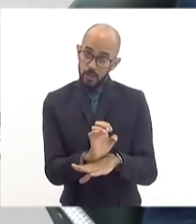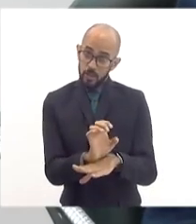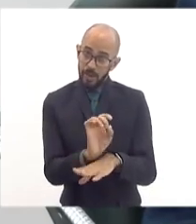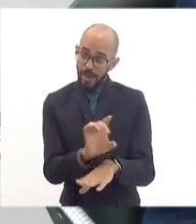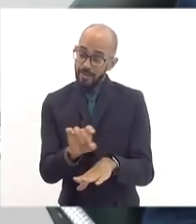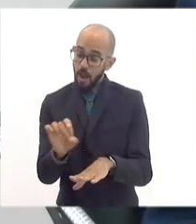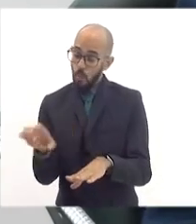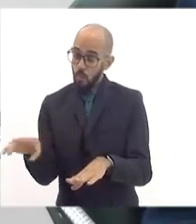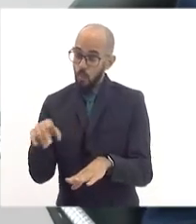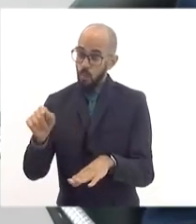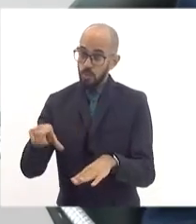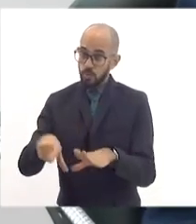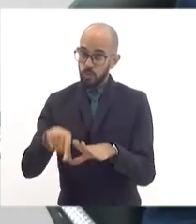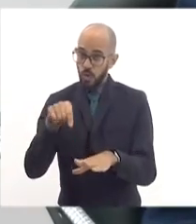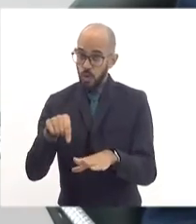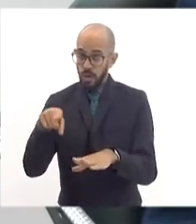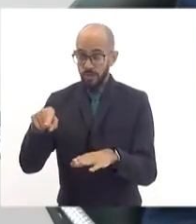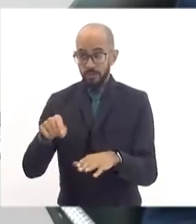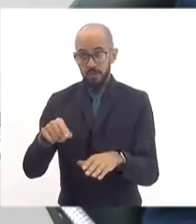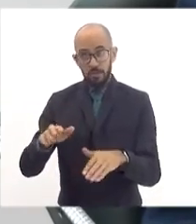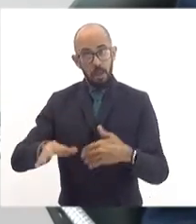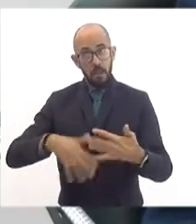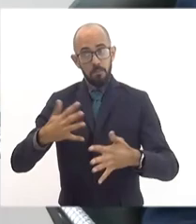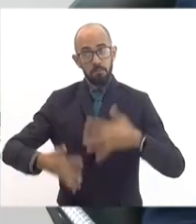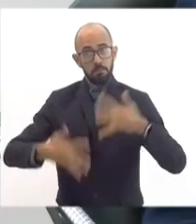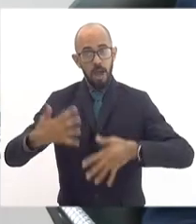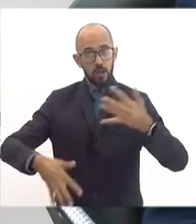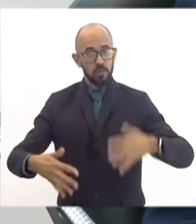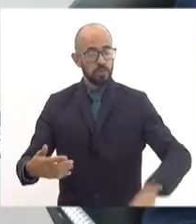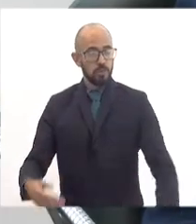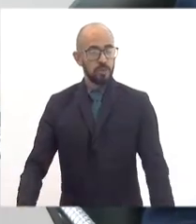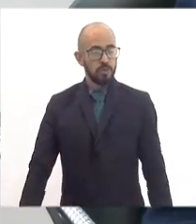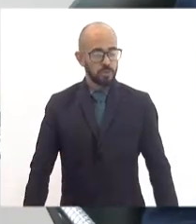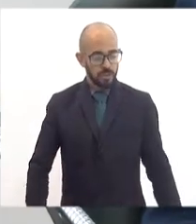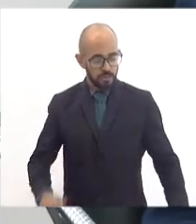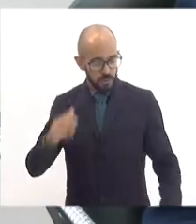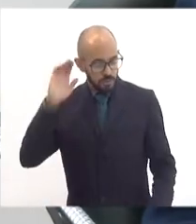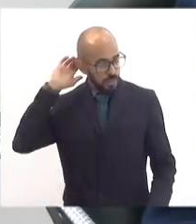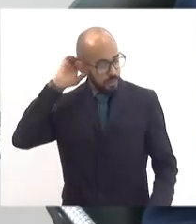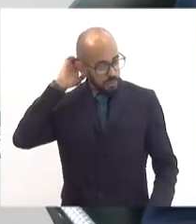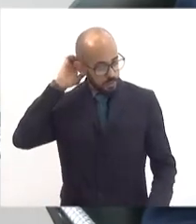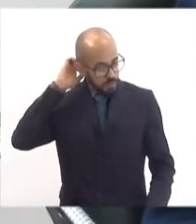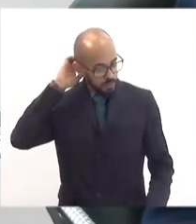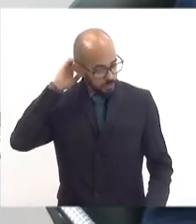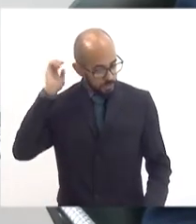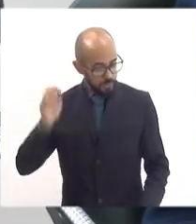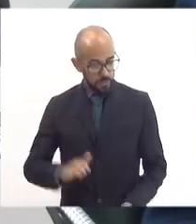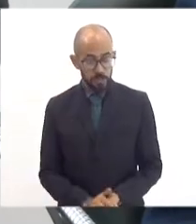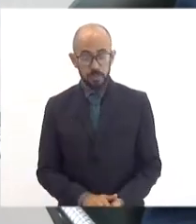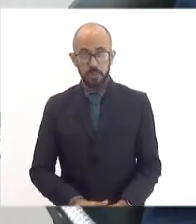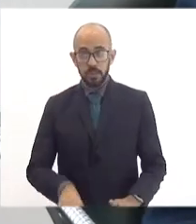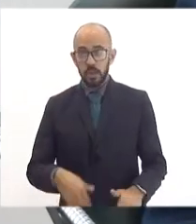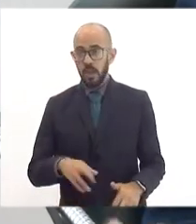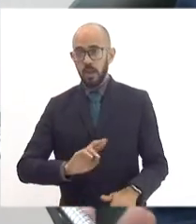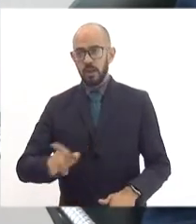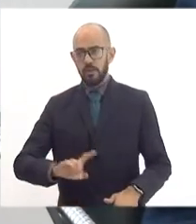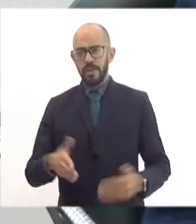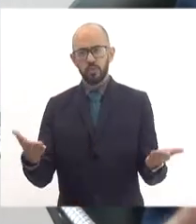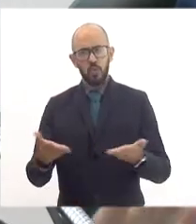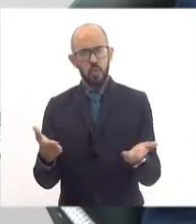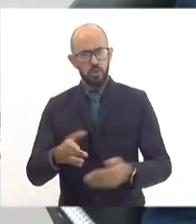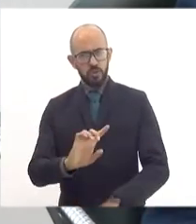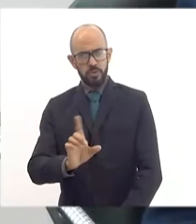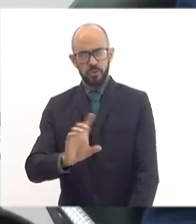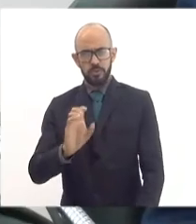outro. Então, a anarquia está começando já na União. E não é de hoje também, não. Só para pensar